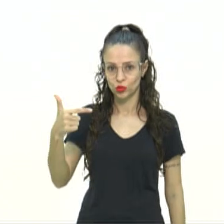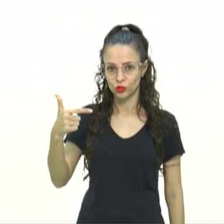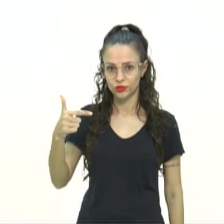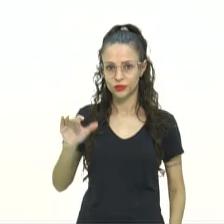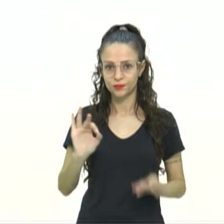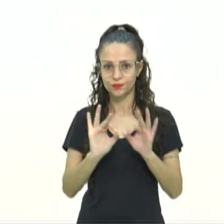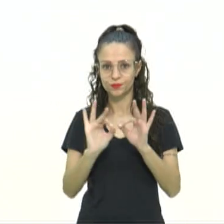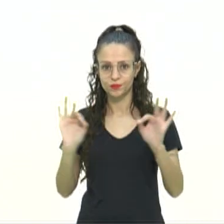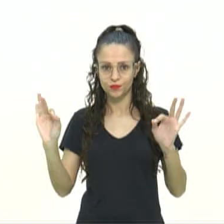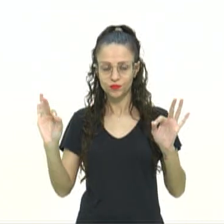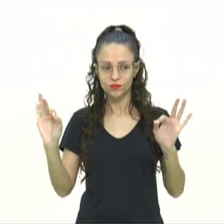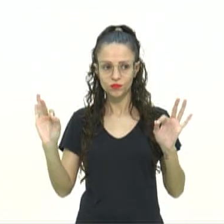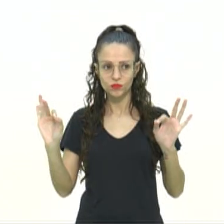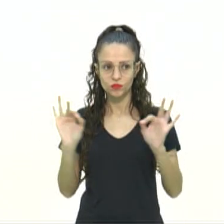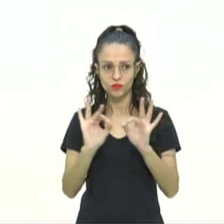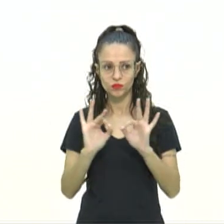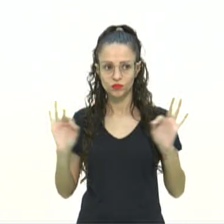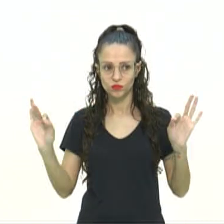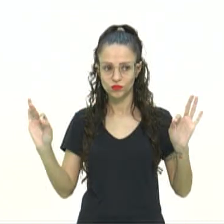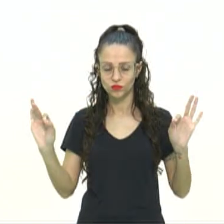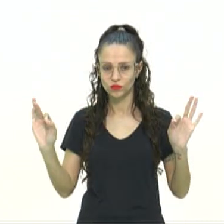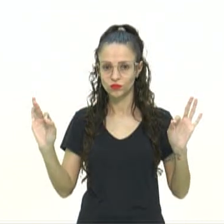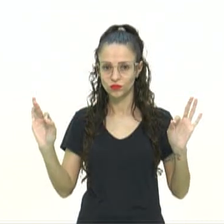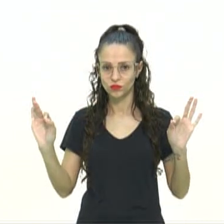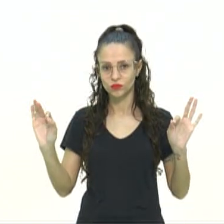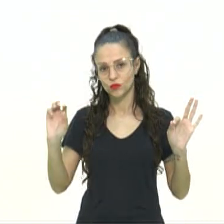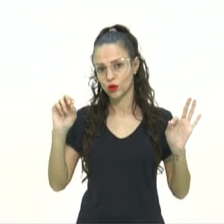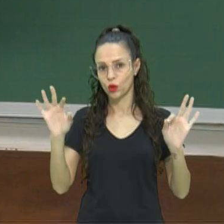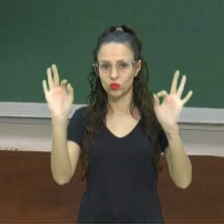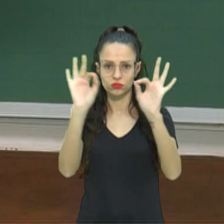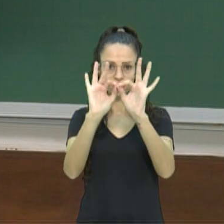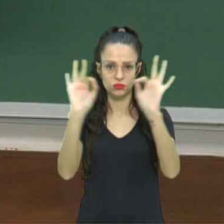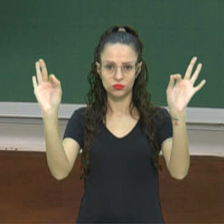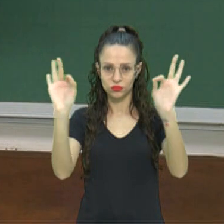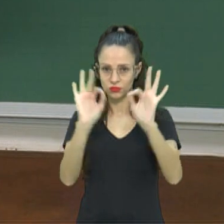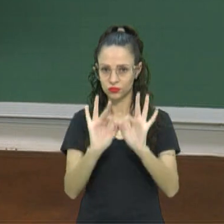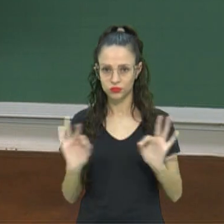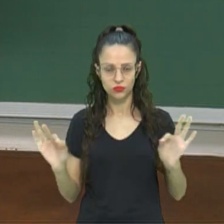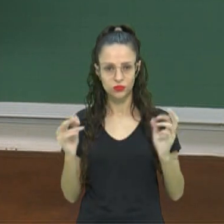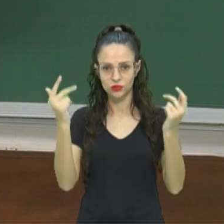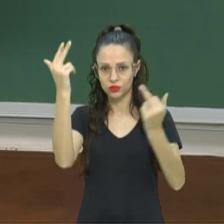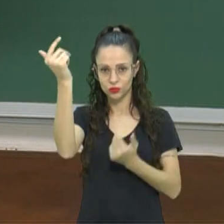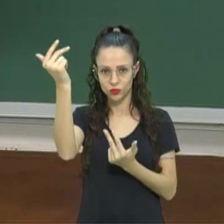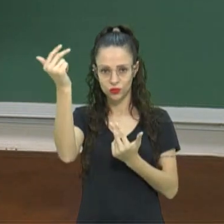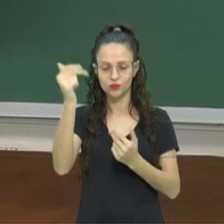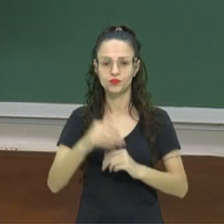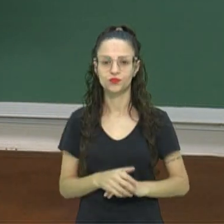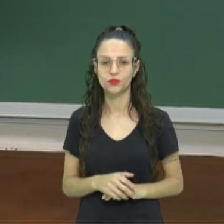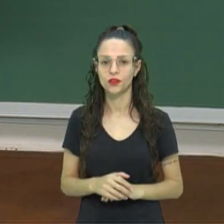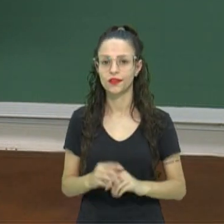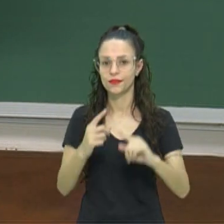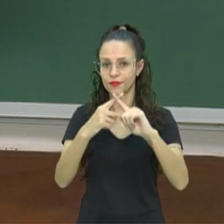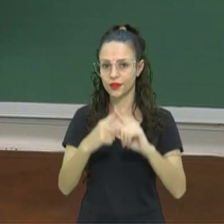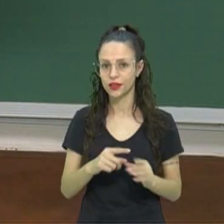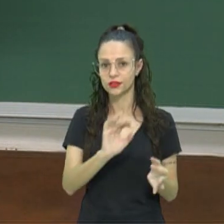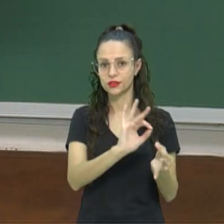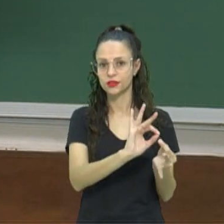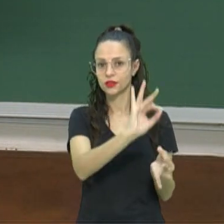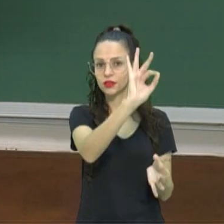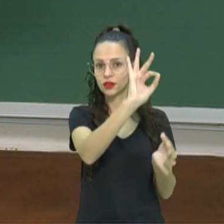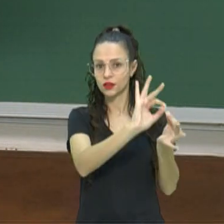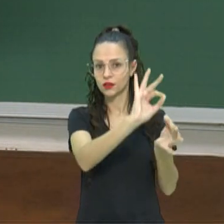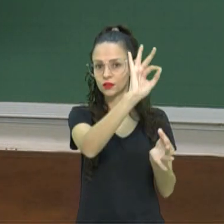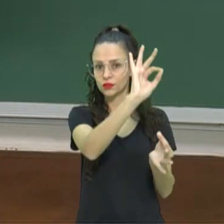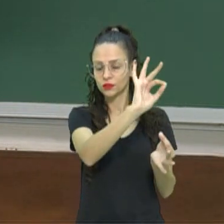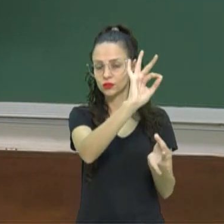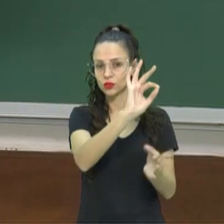base. A base pode estar embaixo ou lá em cima, gente, é a mesma medida, certo? Vezes a altura. A